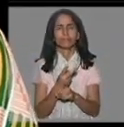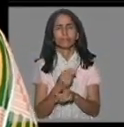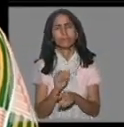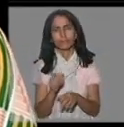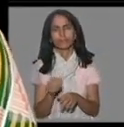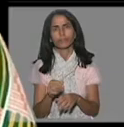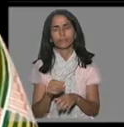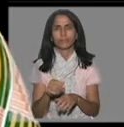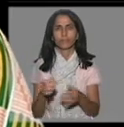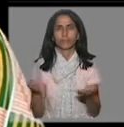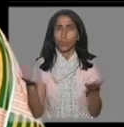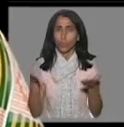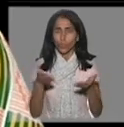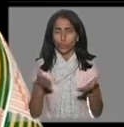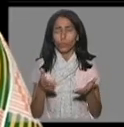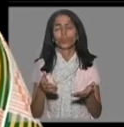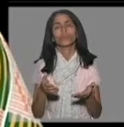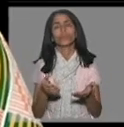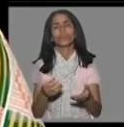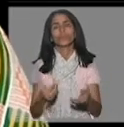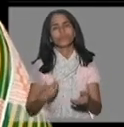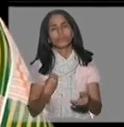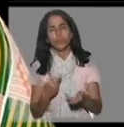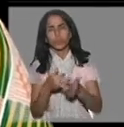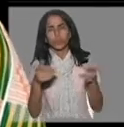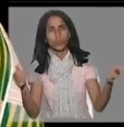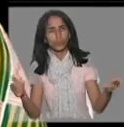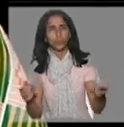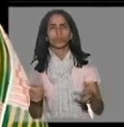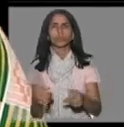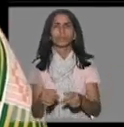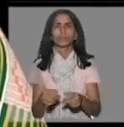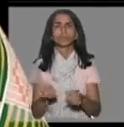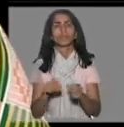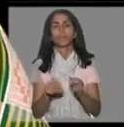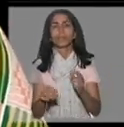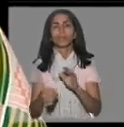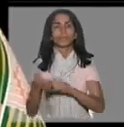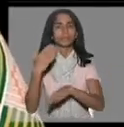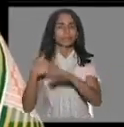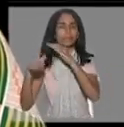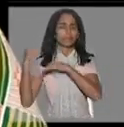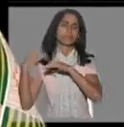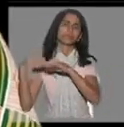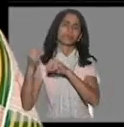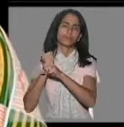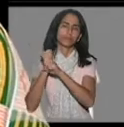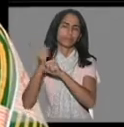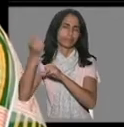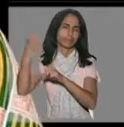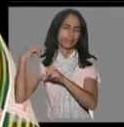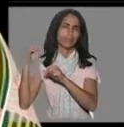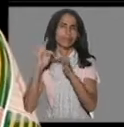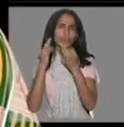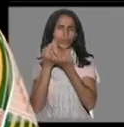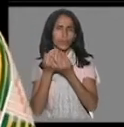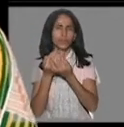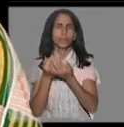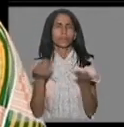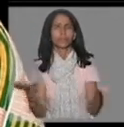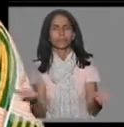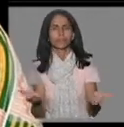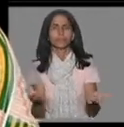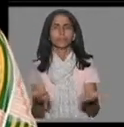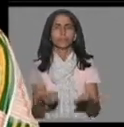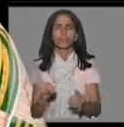na modernidade, no mundo contemporâneo, raízes, as nossas raízes, porque aqui no Brasil